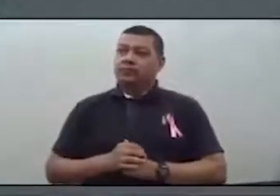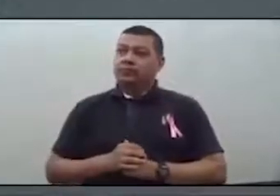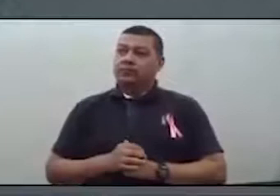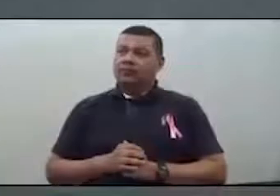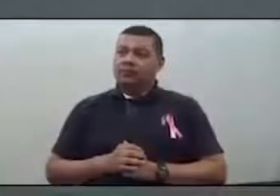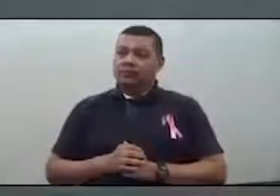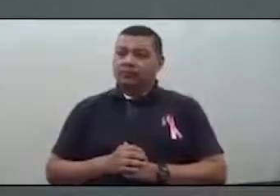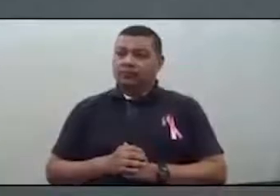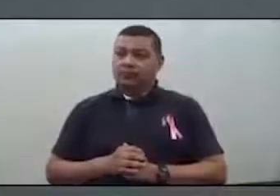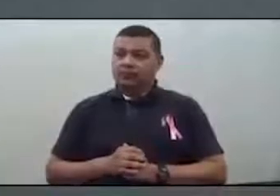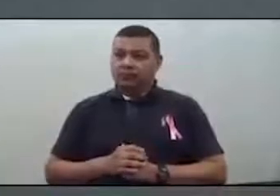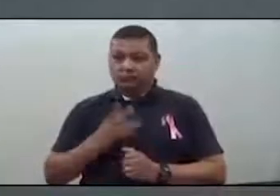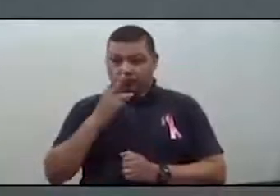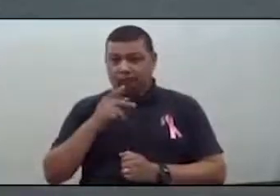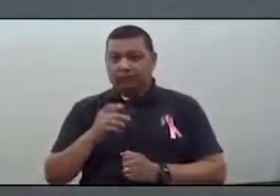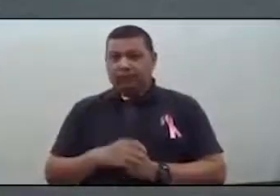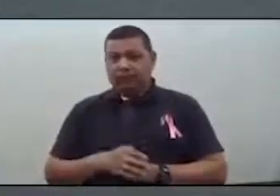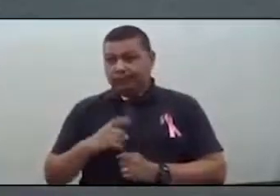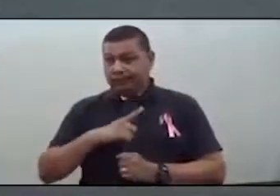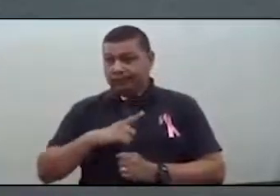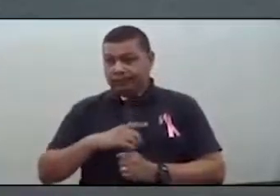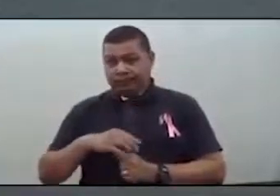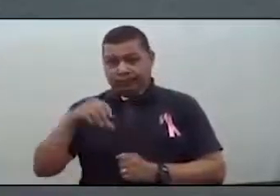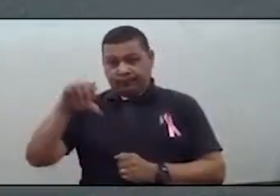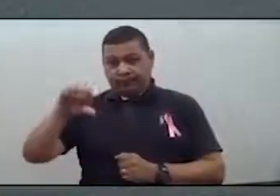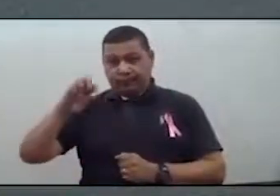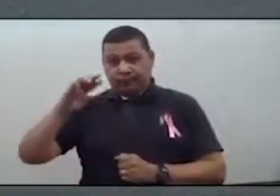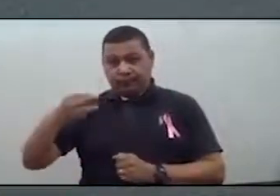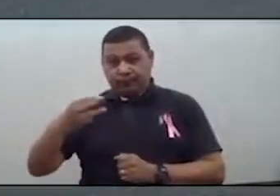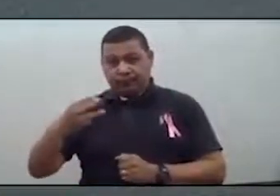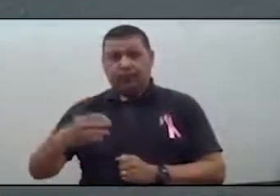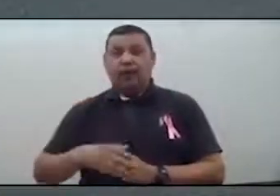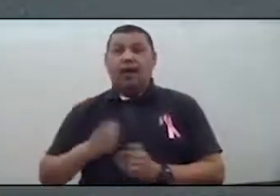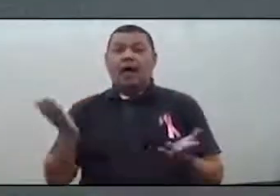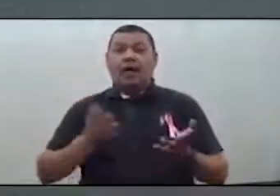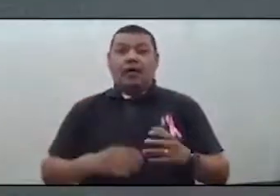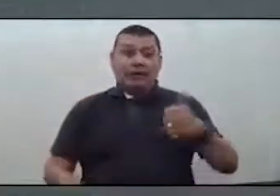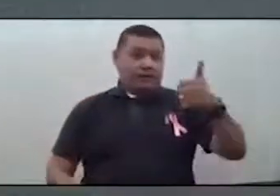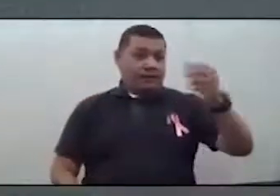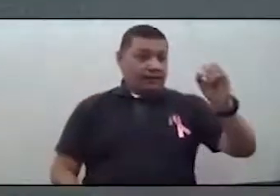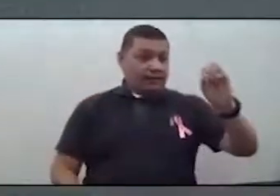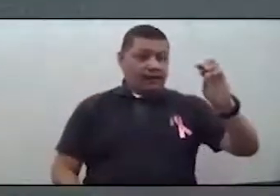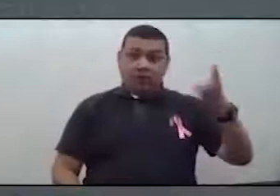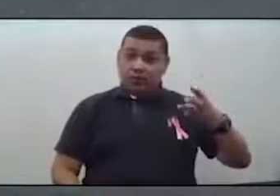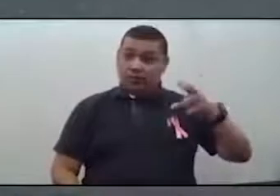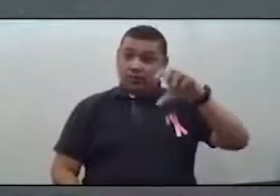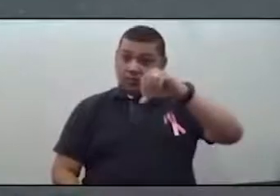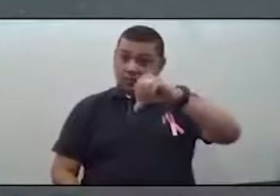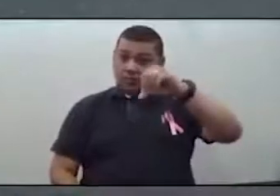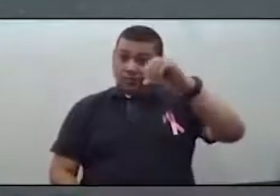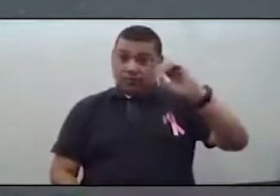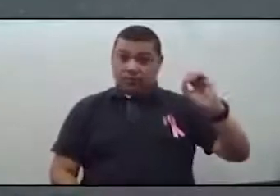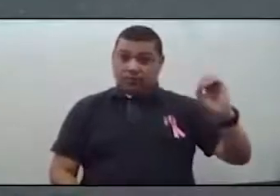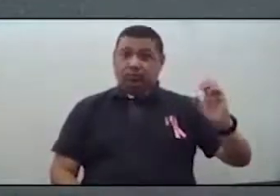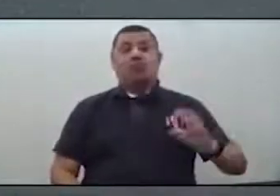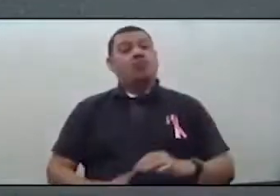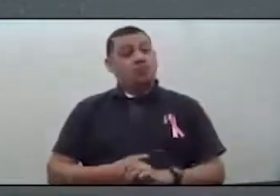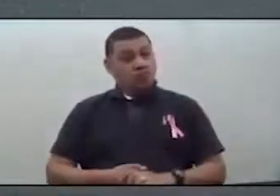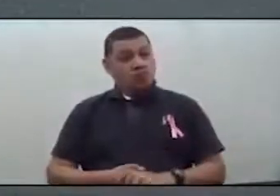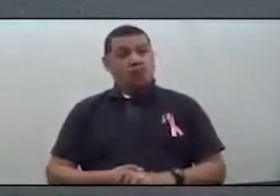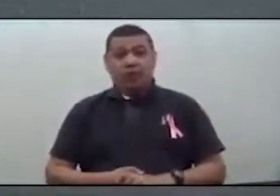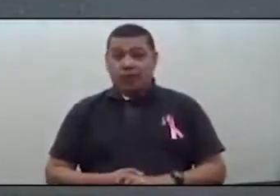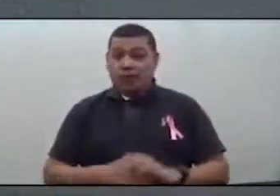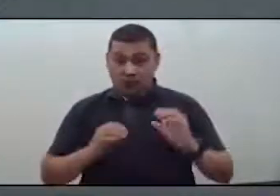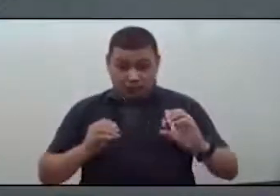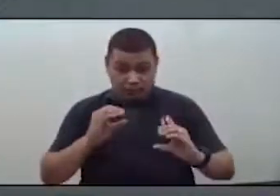menor, mas parecido com a da Funcal, sai de R$9.600.000 para R$10.900.000, R$1.300.000 a mais, que